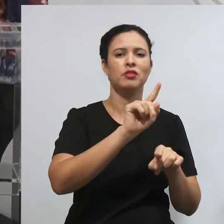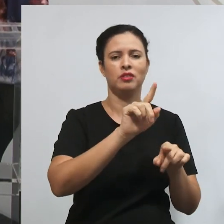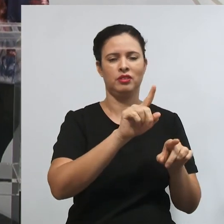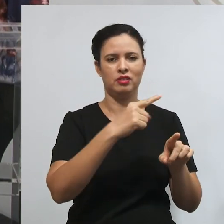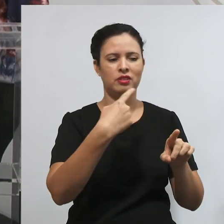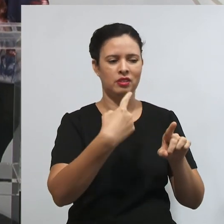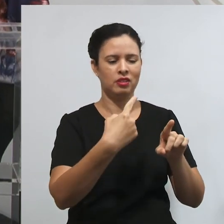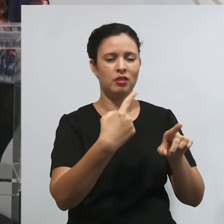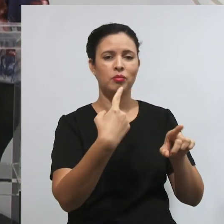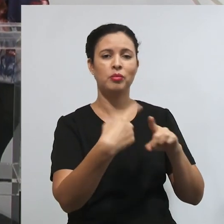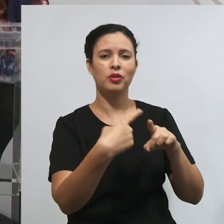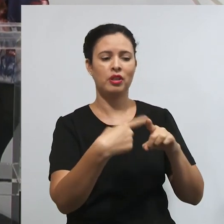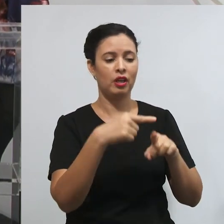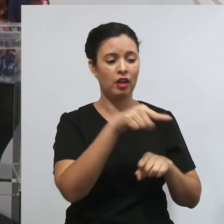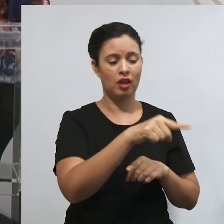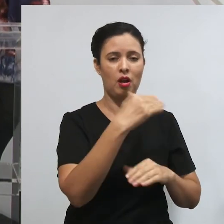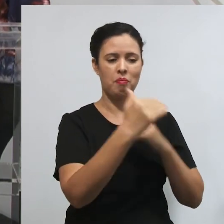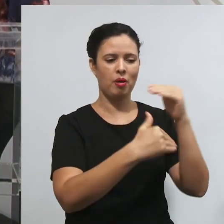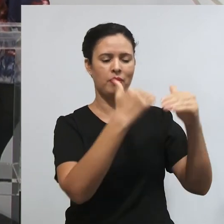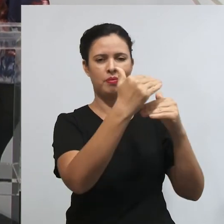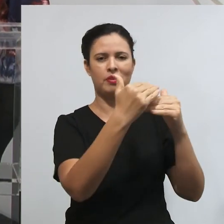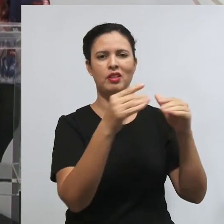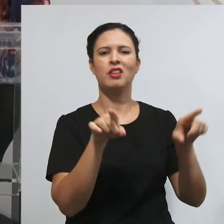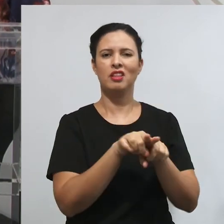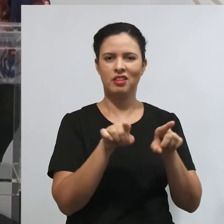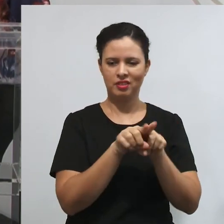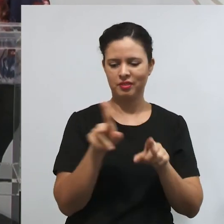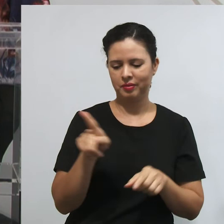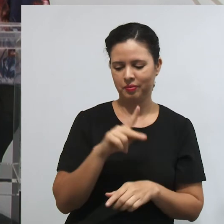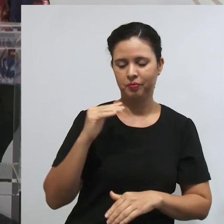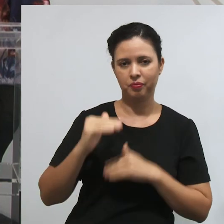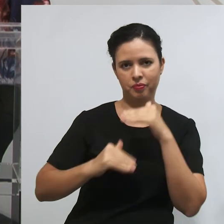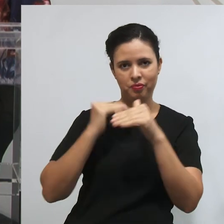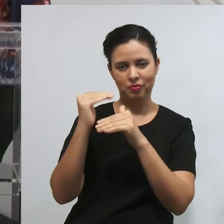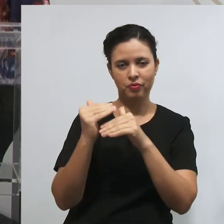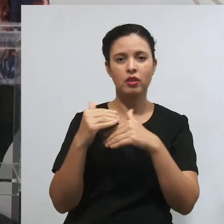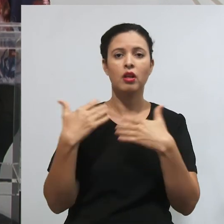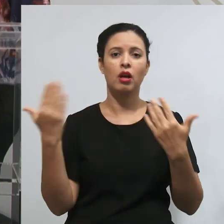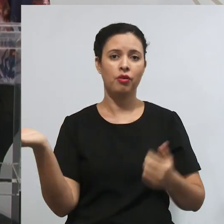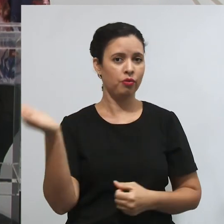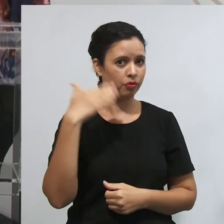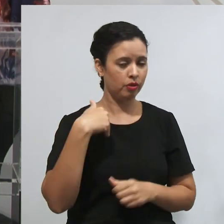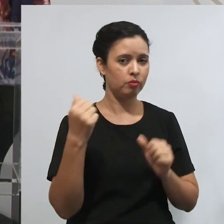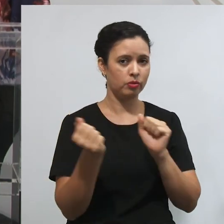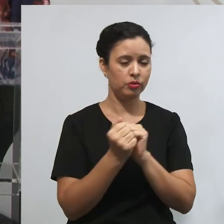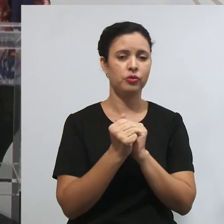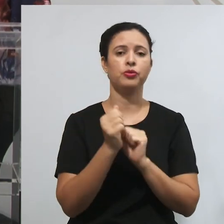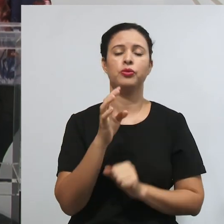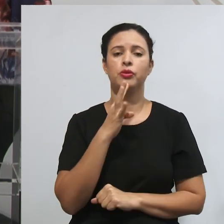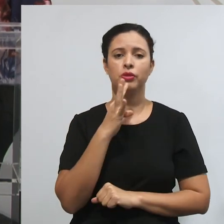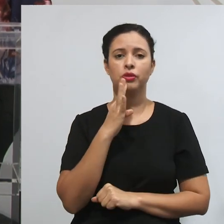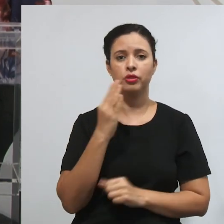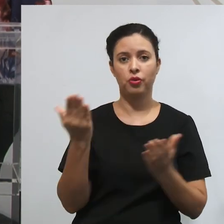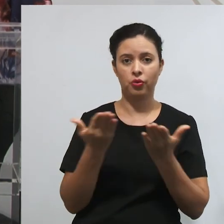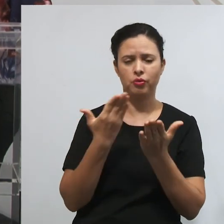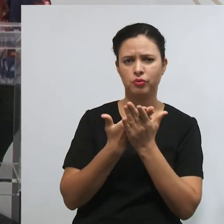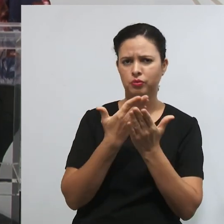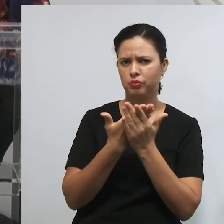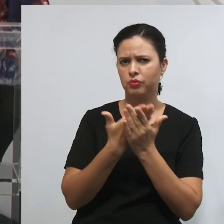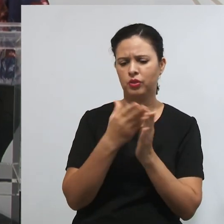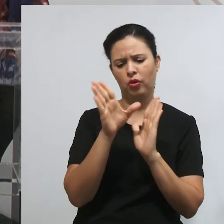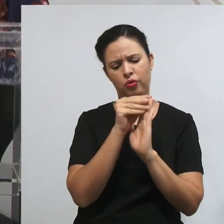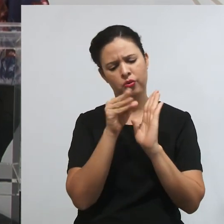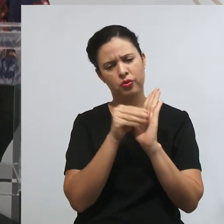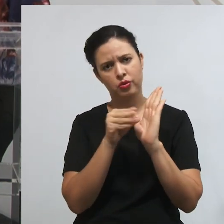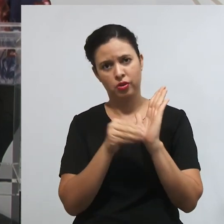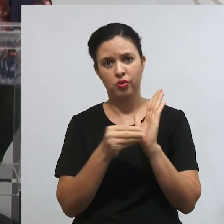também o sucesso do professor. Vamos conhecer um pouco sobre a nossa web aula e saber o que nós temos hoje de